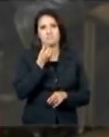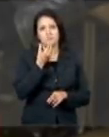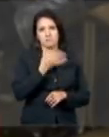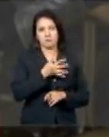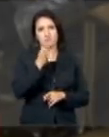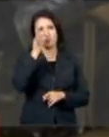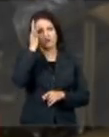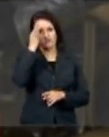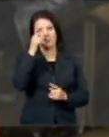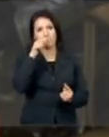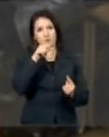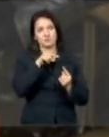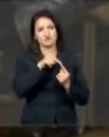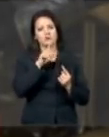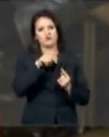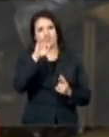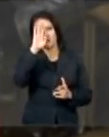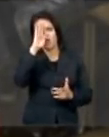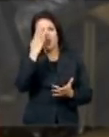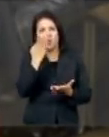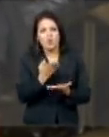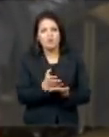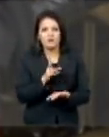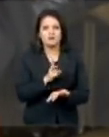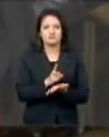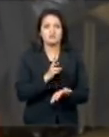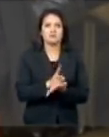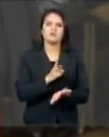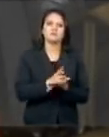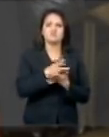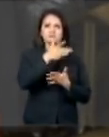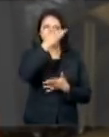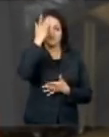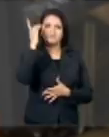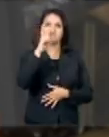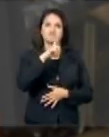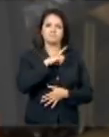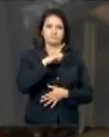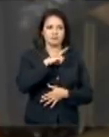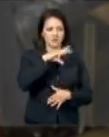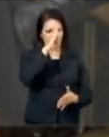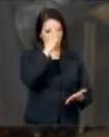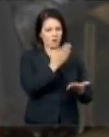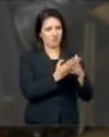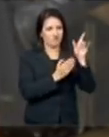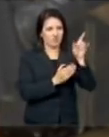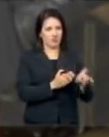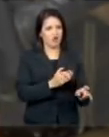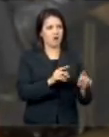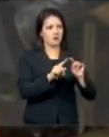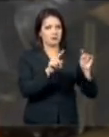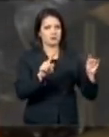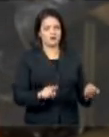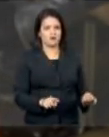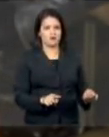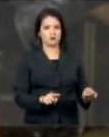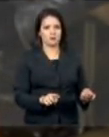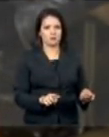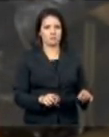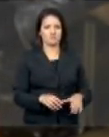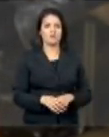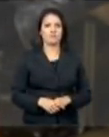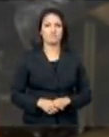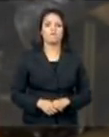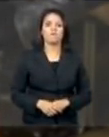essa confiança que o administrado tendo sobretudo servidor no seu patrão que lhe concedeu